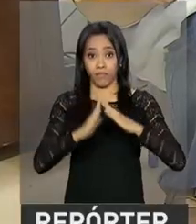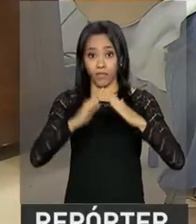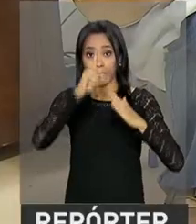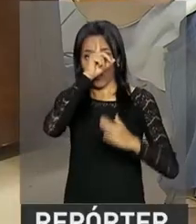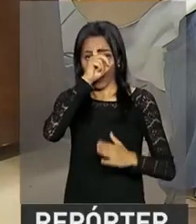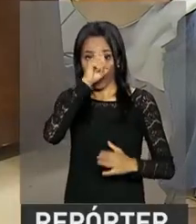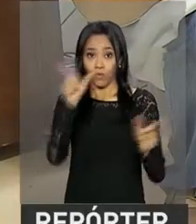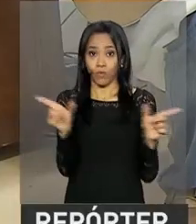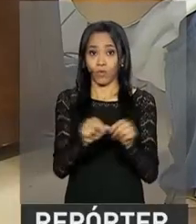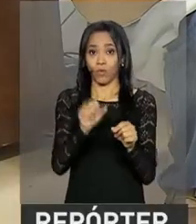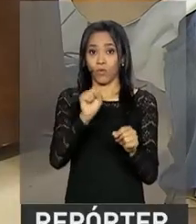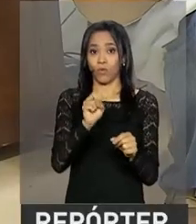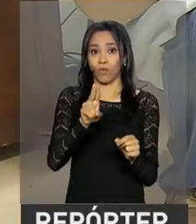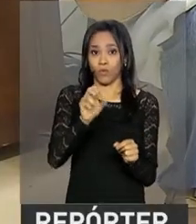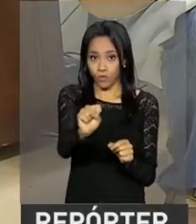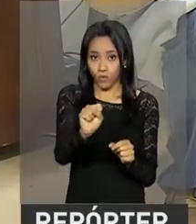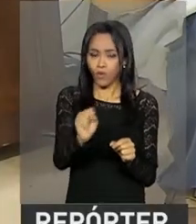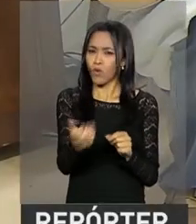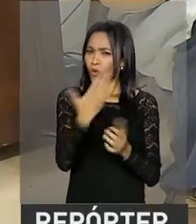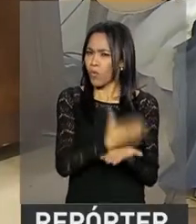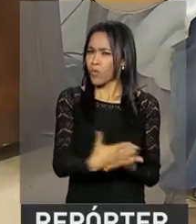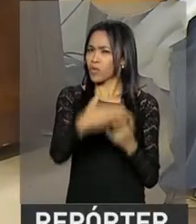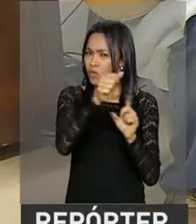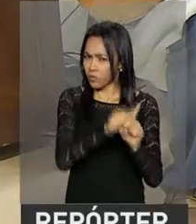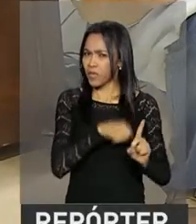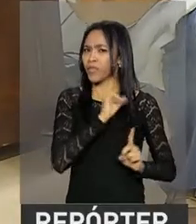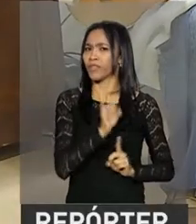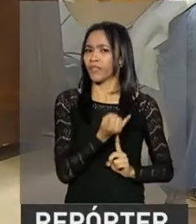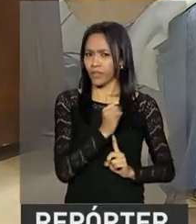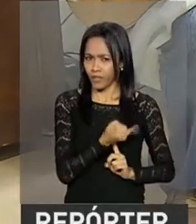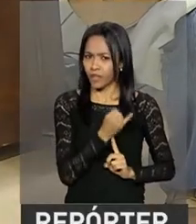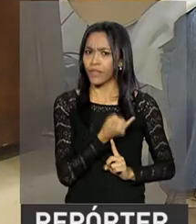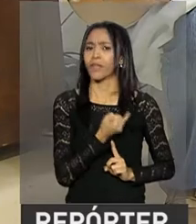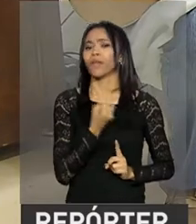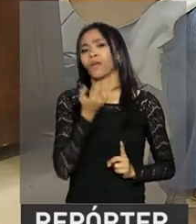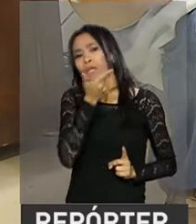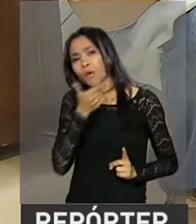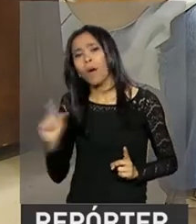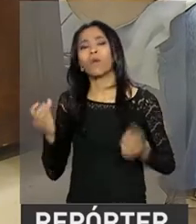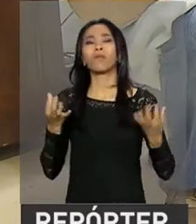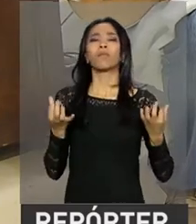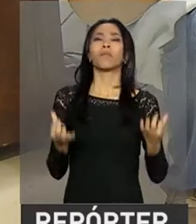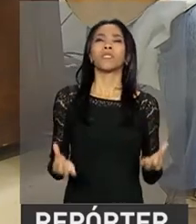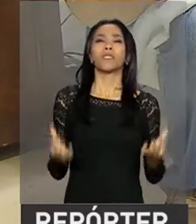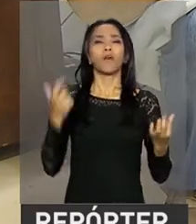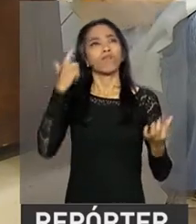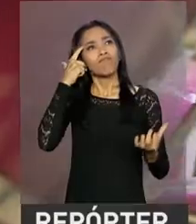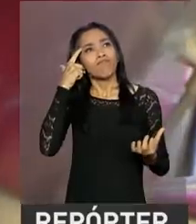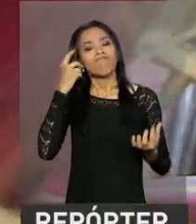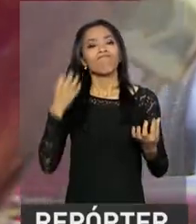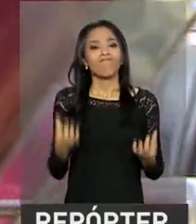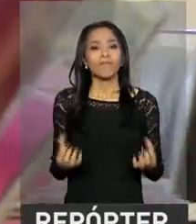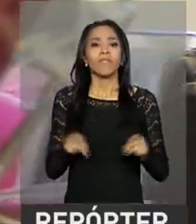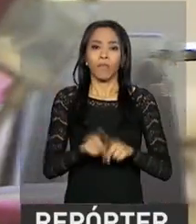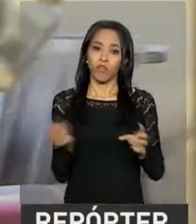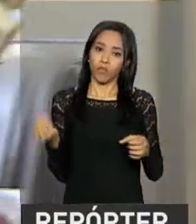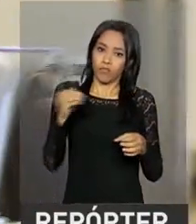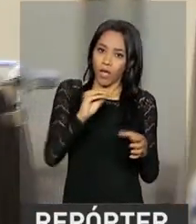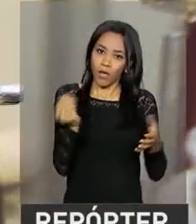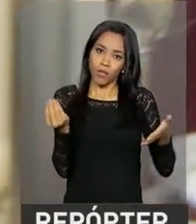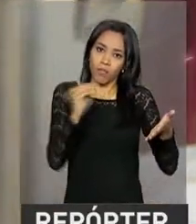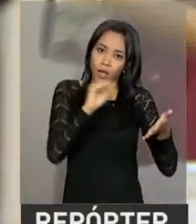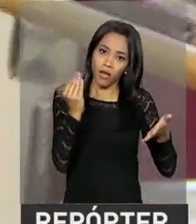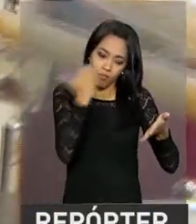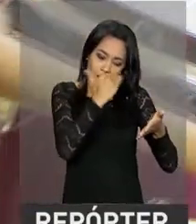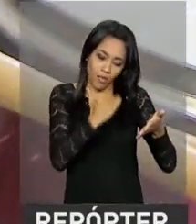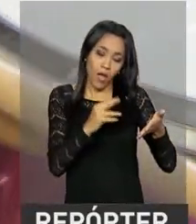o surdo ela foi incluída em janeiro junto com procedimentos como a meditação outras práticas foram adicionadas à lista como